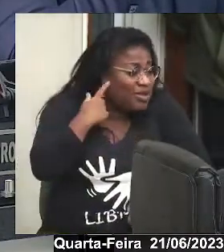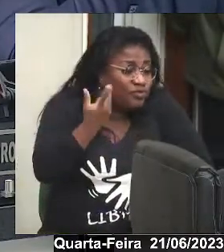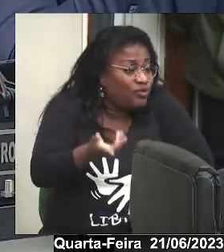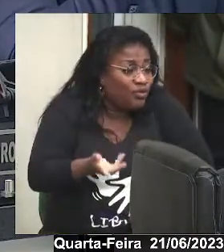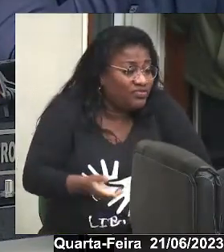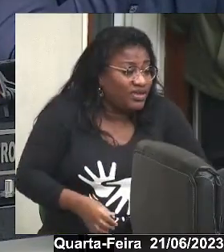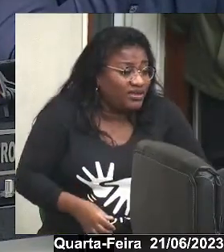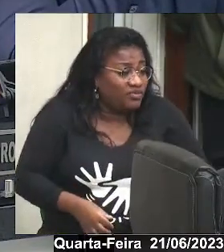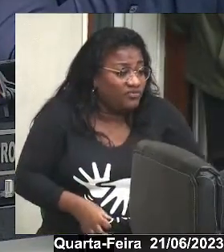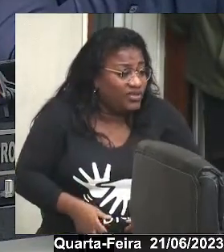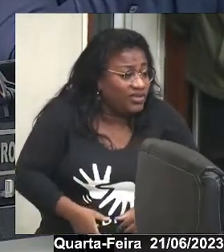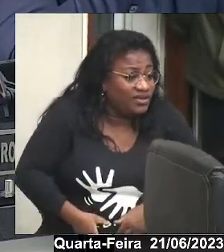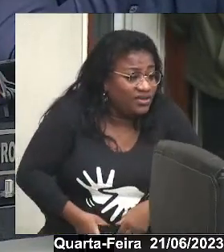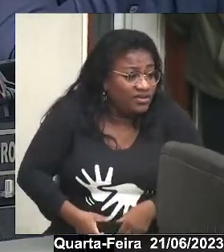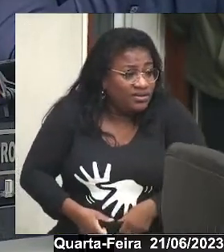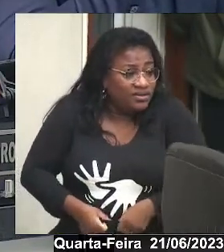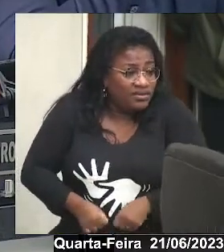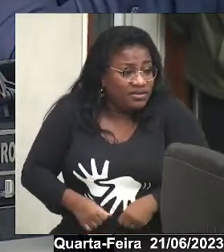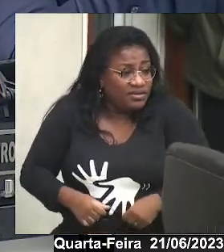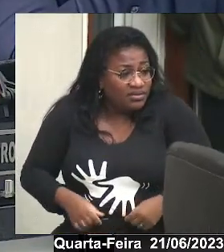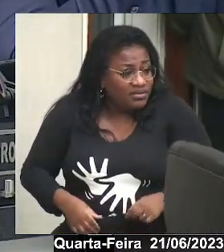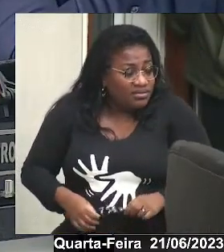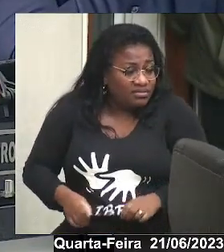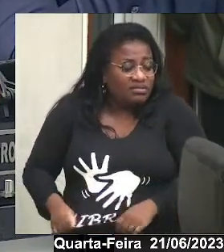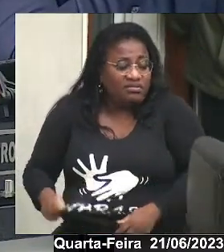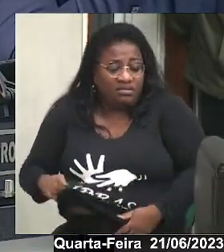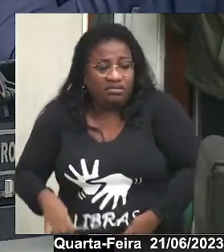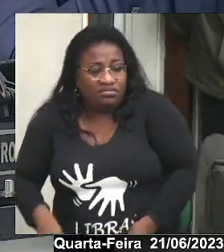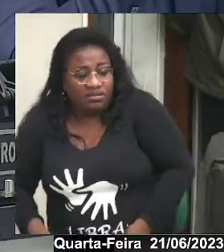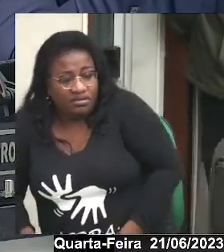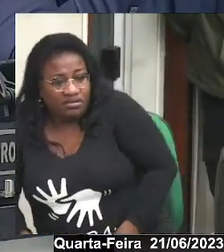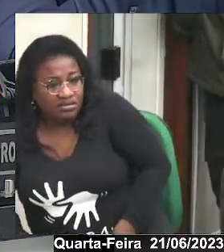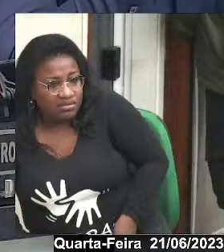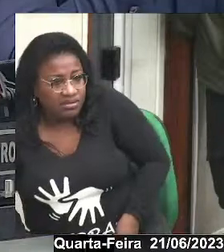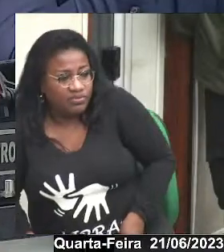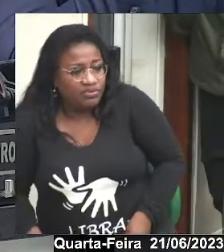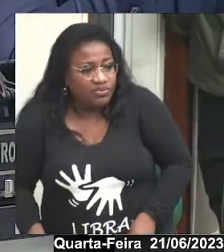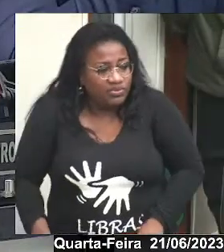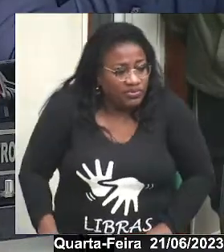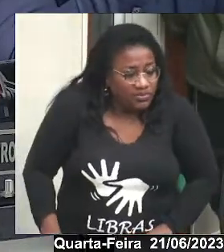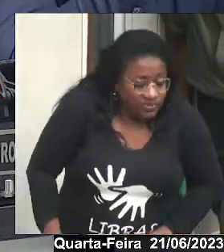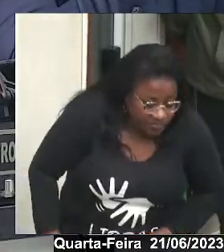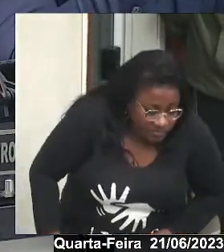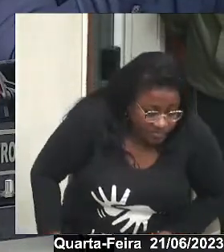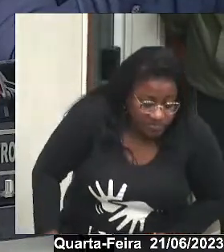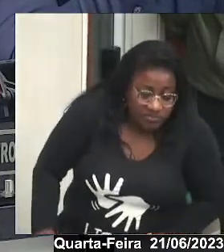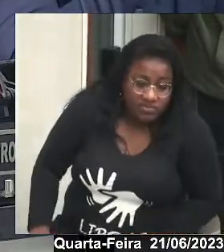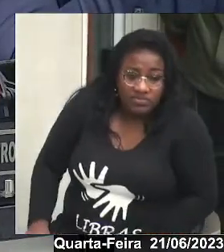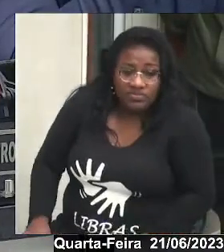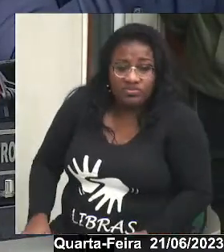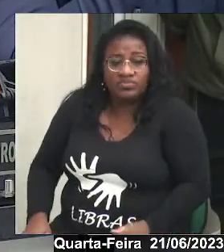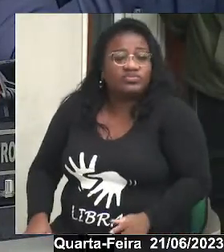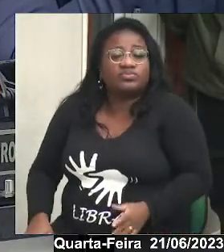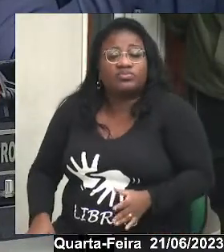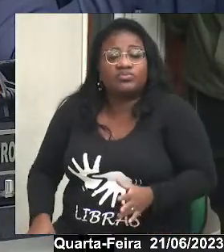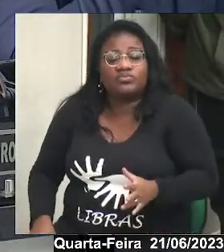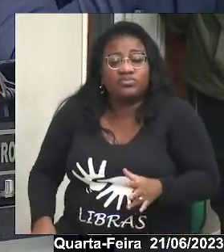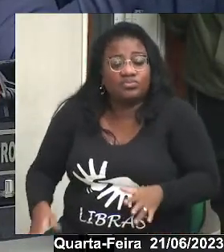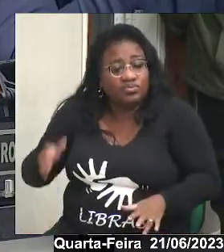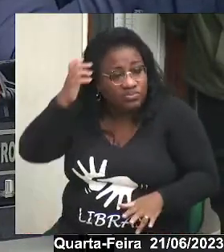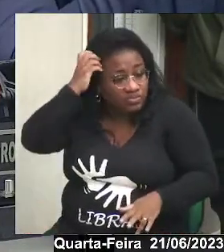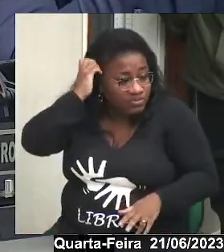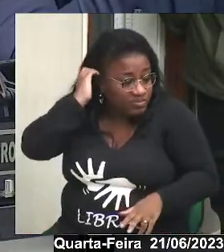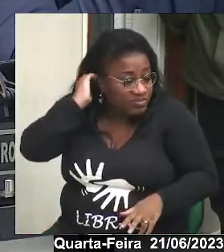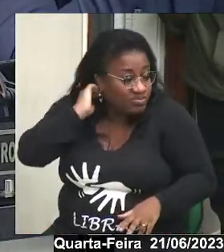seu CT de base aqui em Cotia. E eles vão estar disponibilizando aqui, através do Luiz do Depósito, o secretário Luiz, através